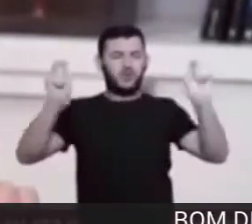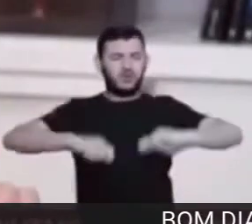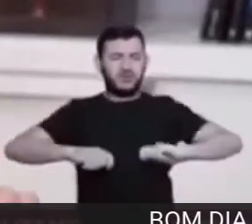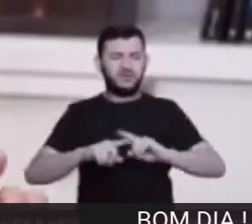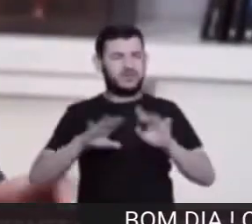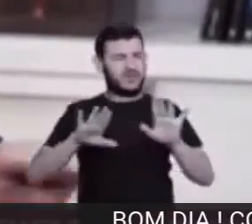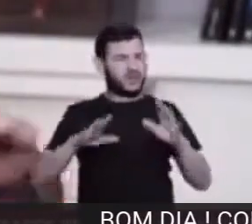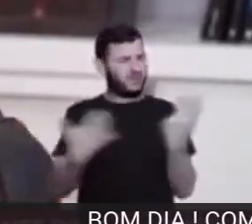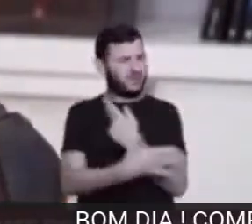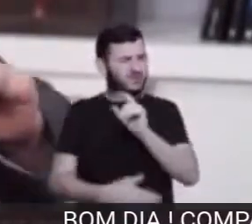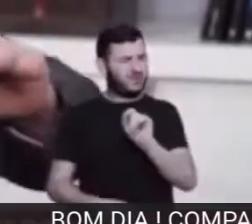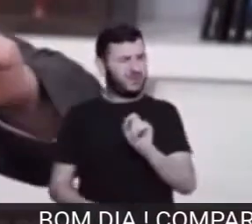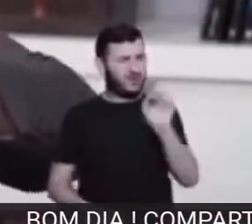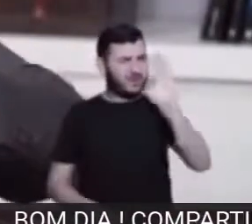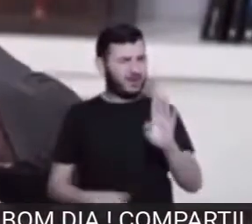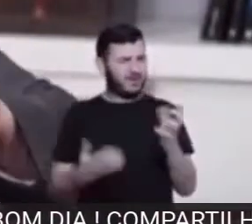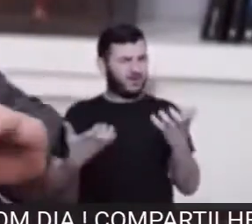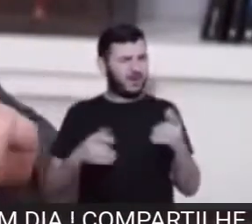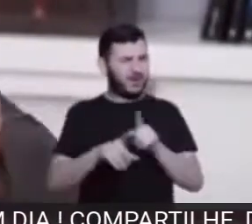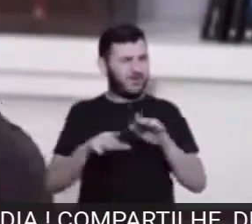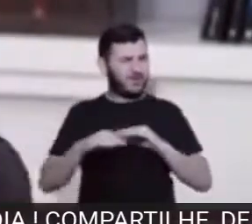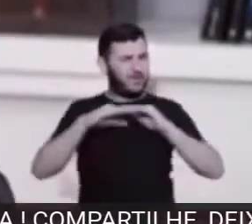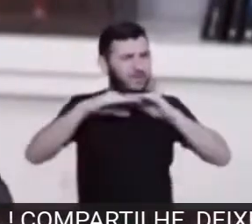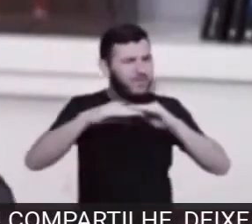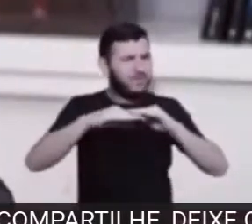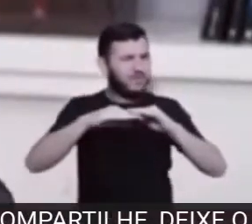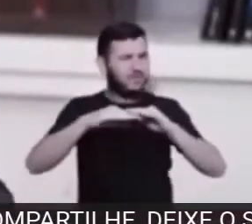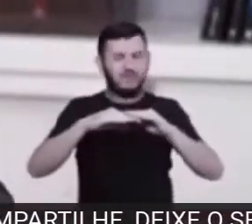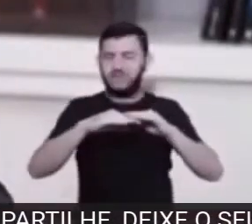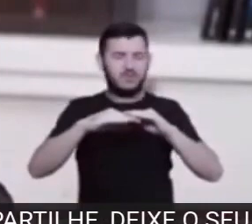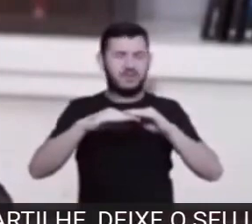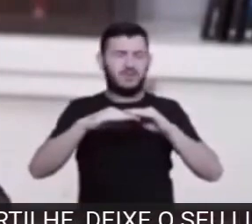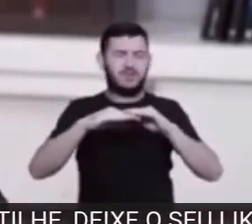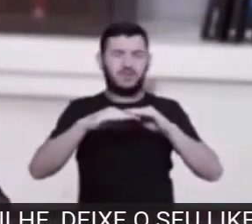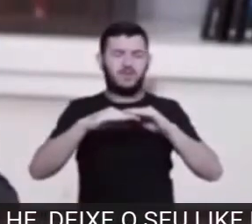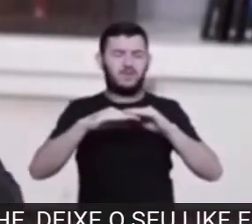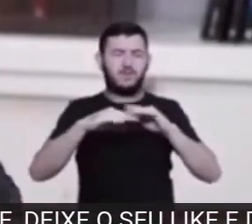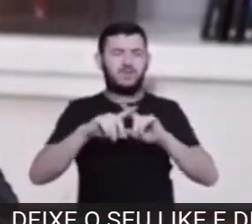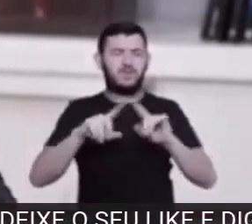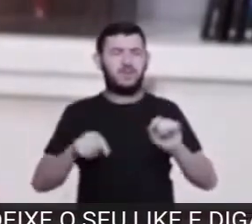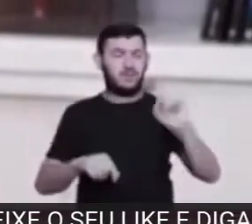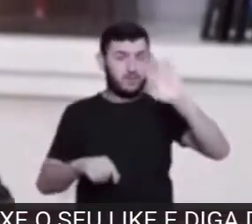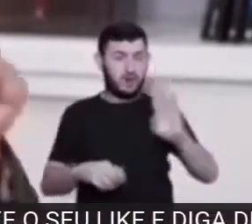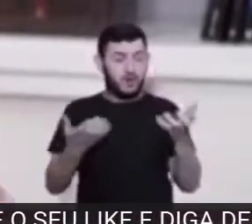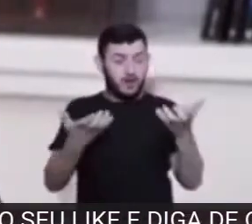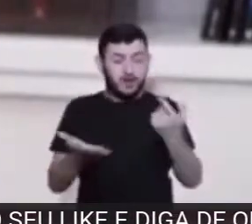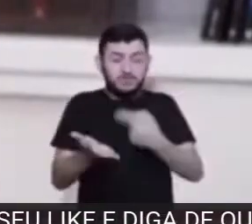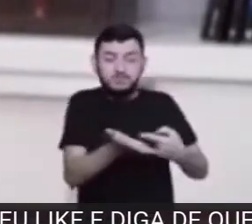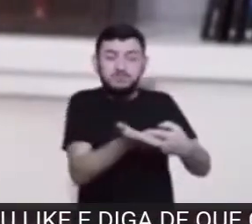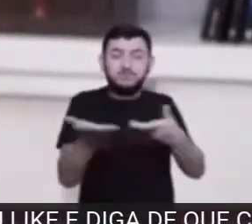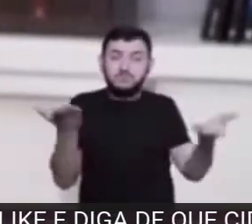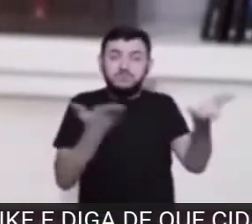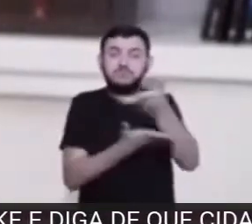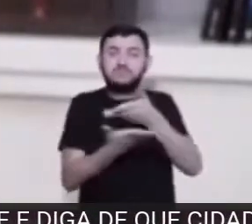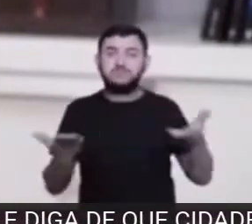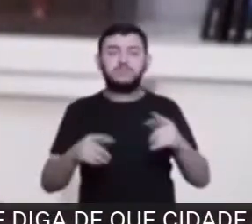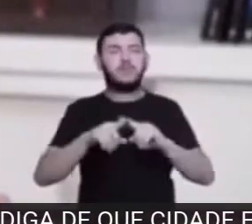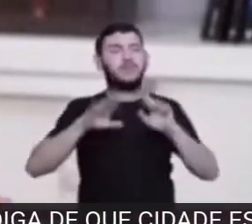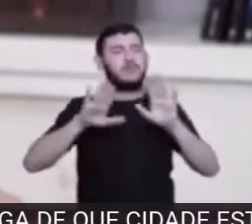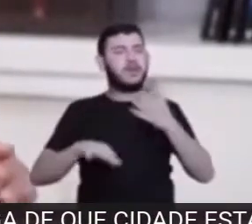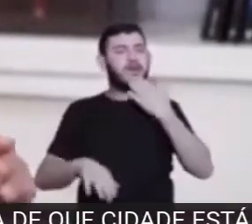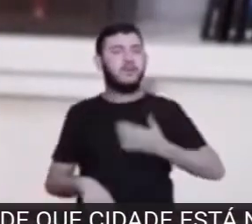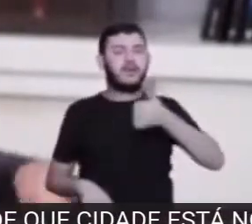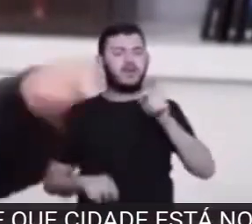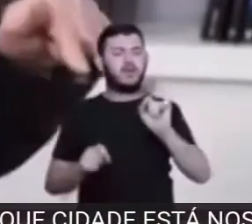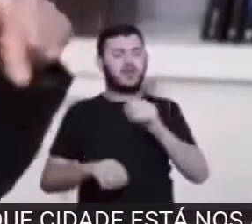Uruguai e falar fino com os Estados Unidos. Nós queremos falar com todo mundo da forma mais civilizada. Mas é preciso parar com essa mania